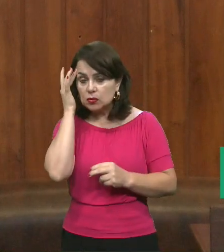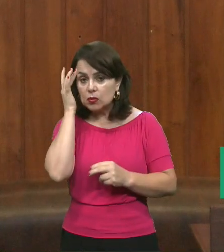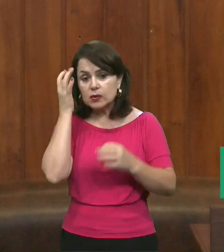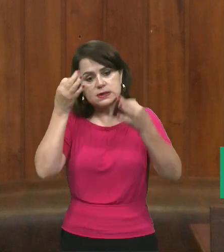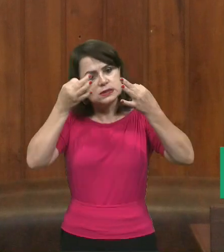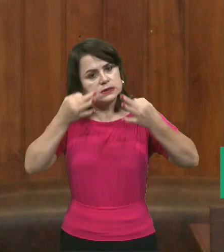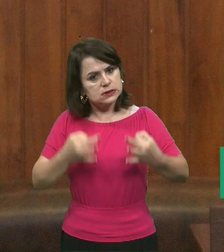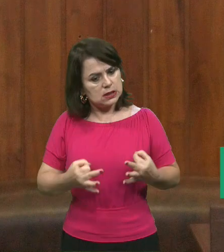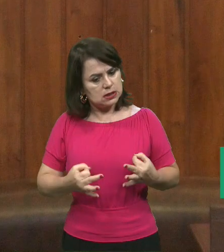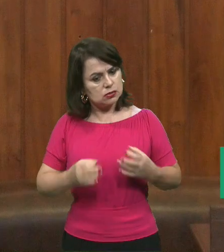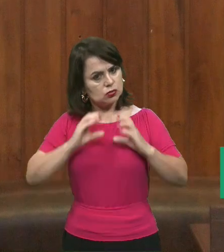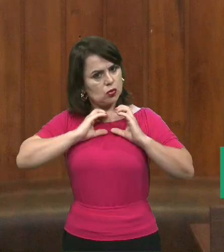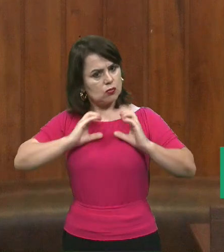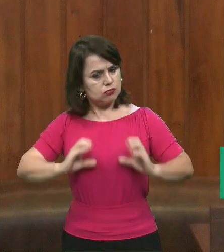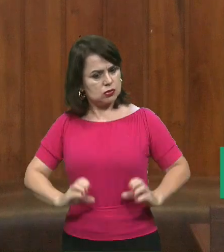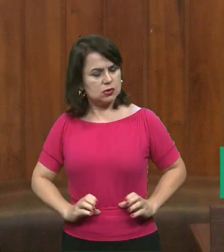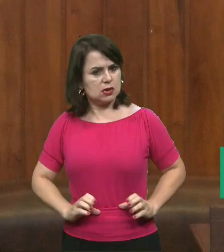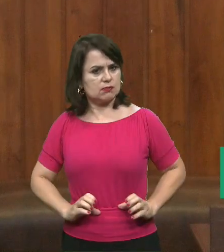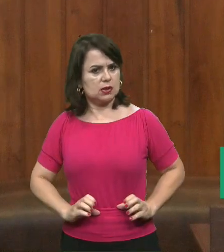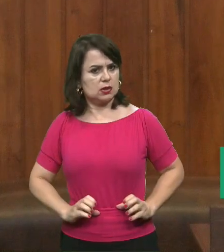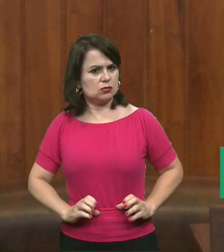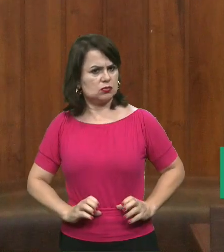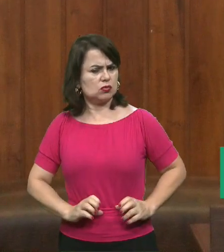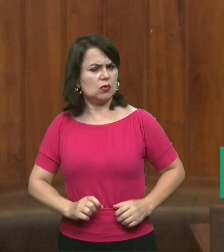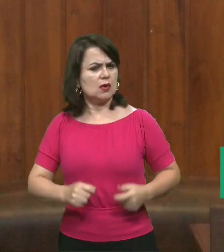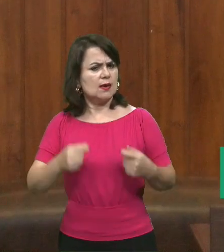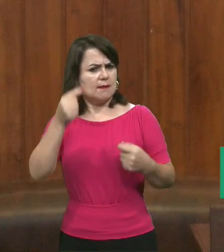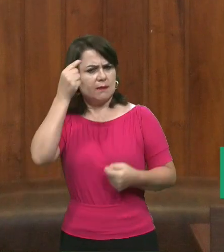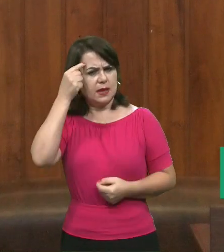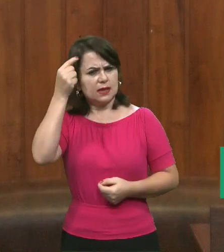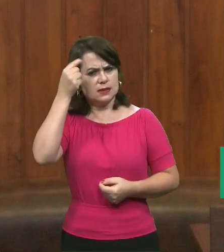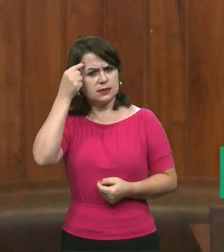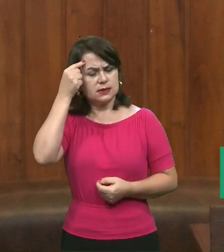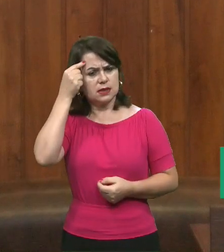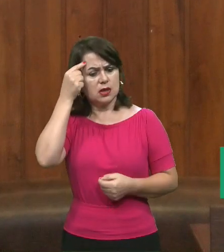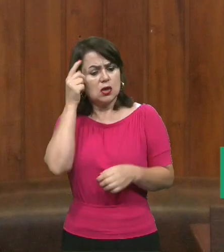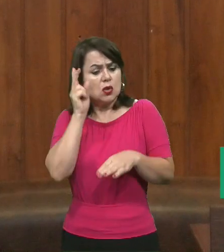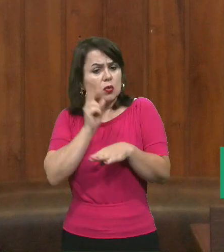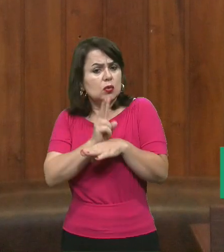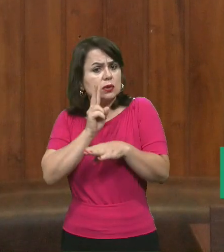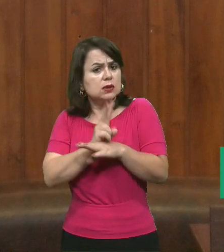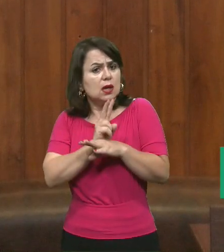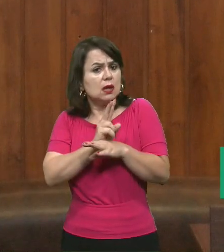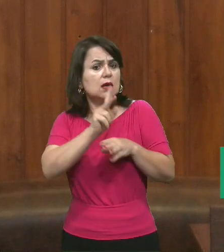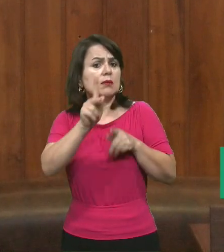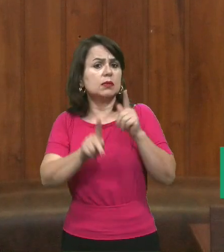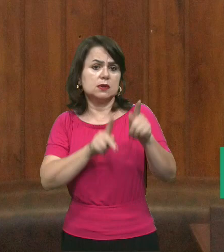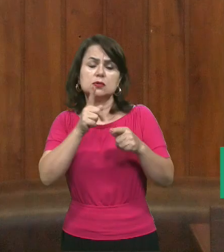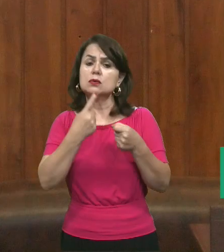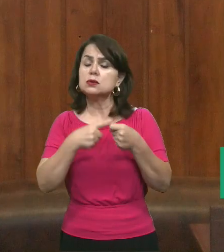honrada de princípios e valores morais que possam realmente trabalhar